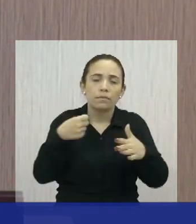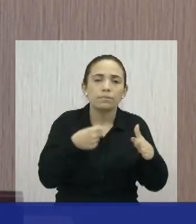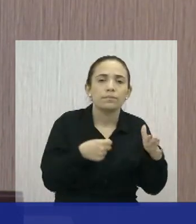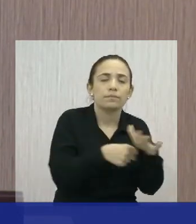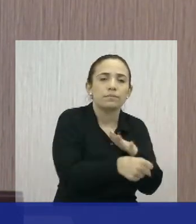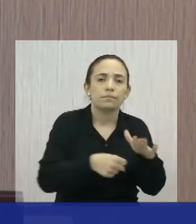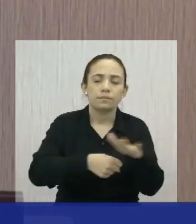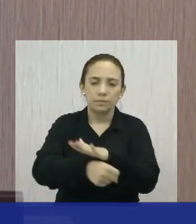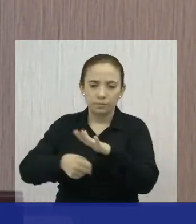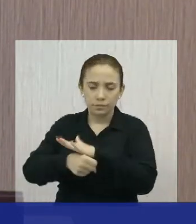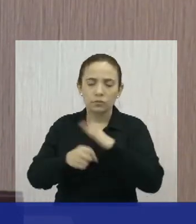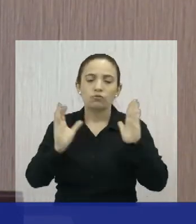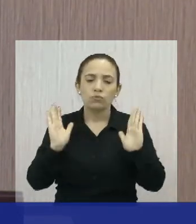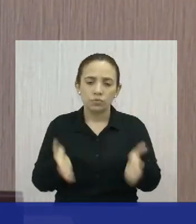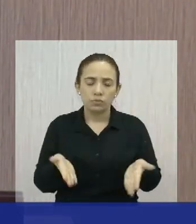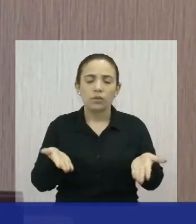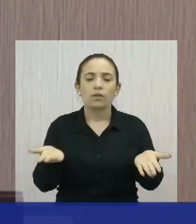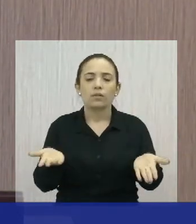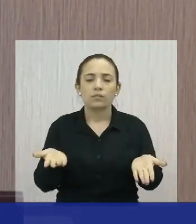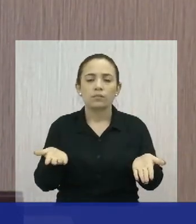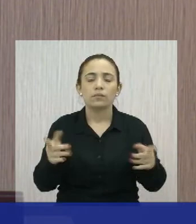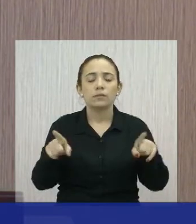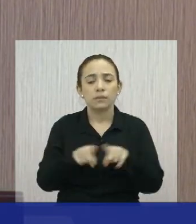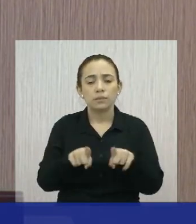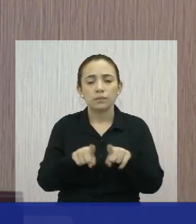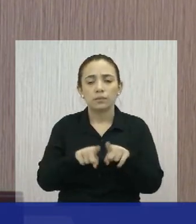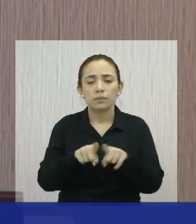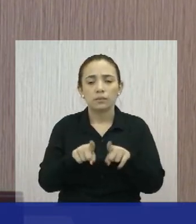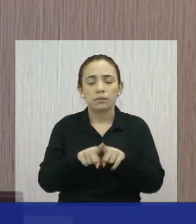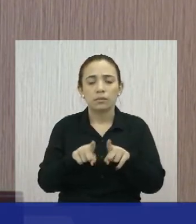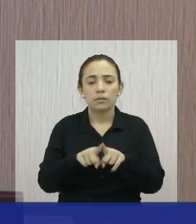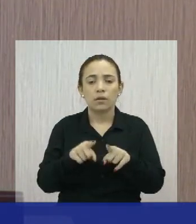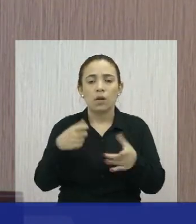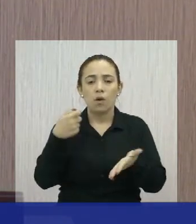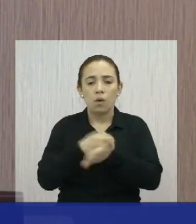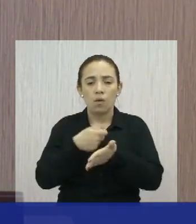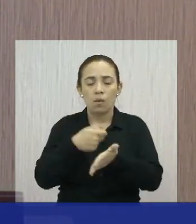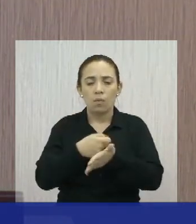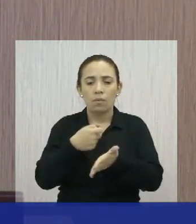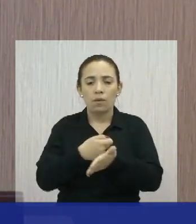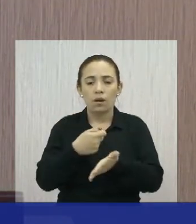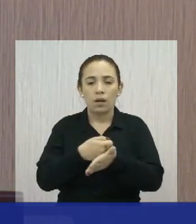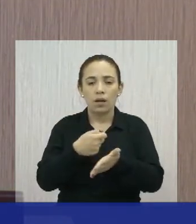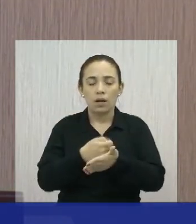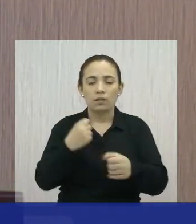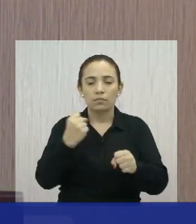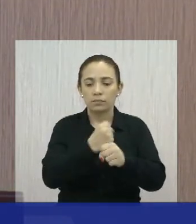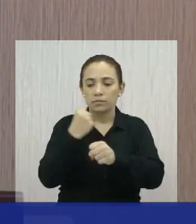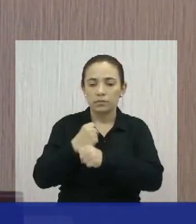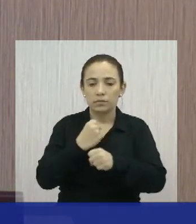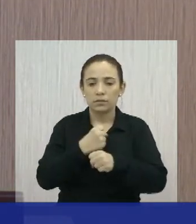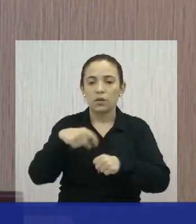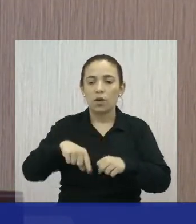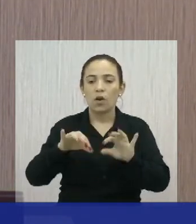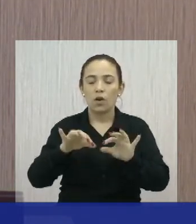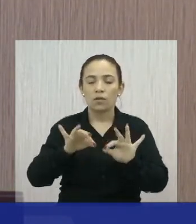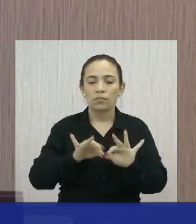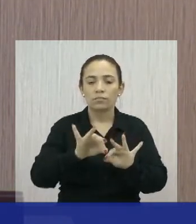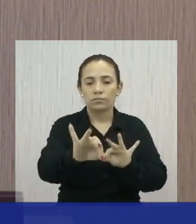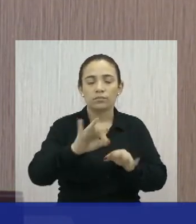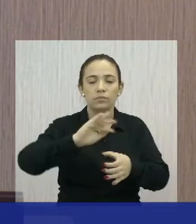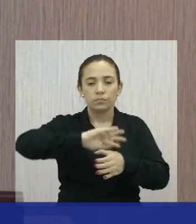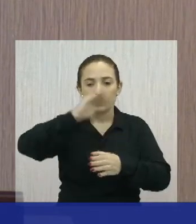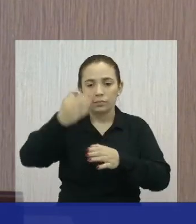geramos muitos, como já foi dito, pelas exigências de espaço livre que nós temos que ter nas nossas escolas, uma